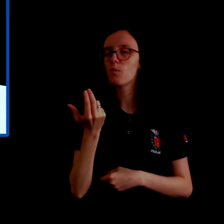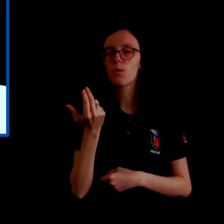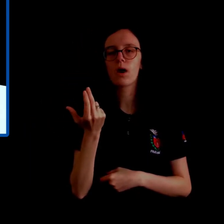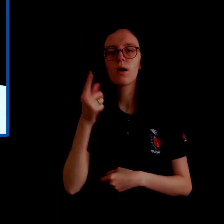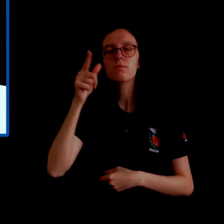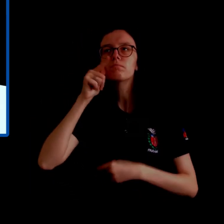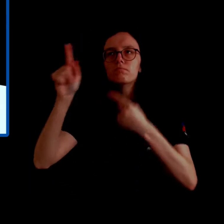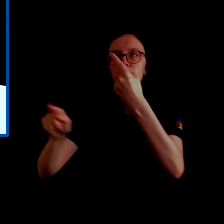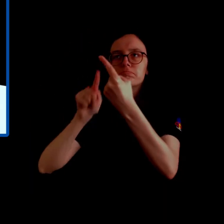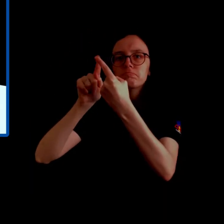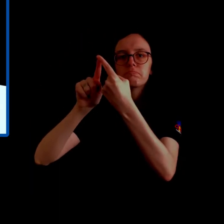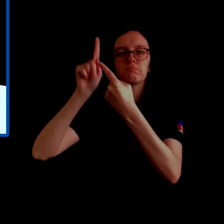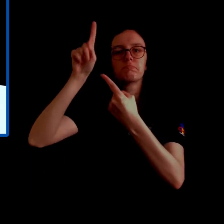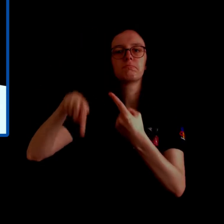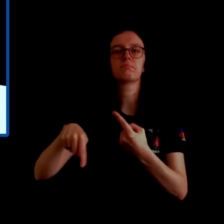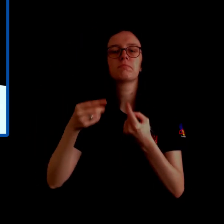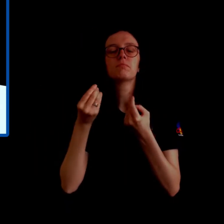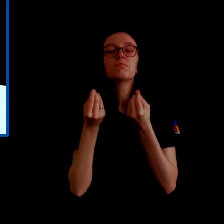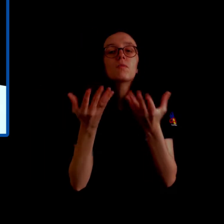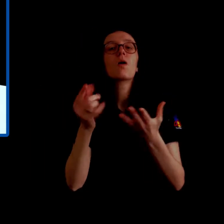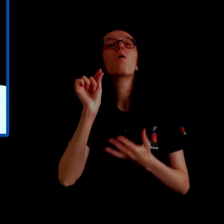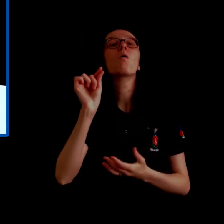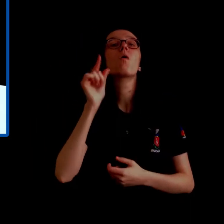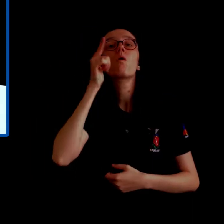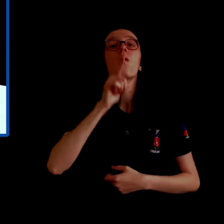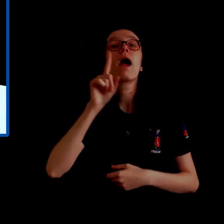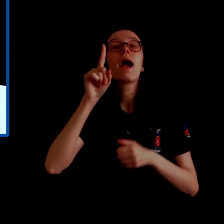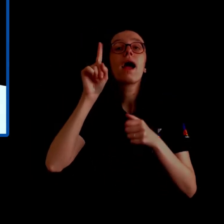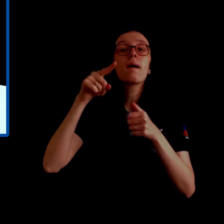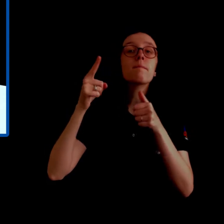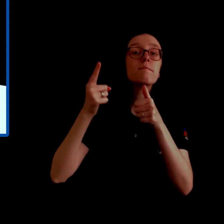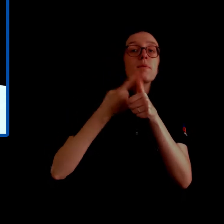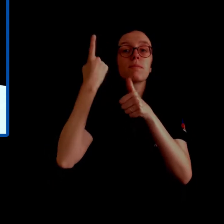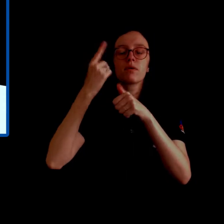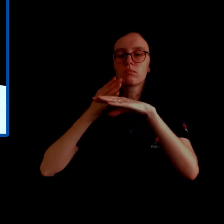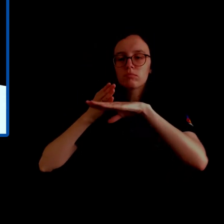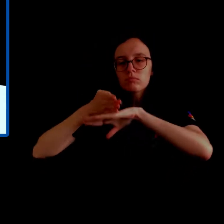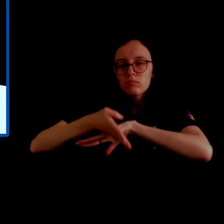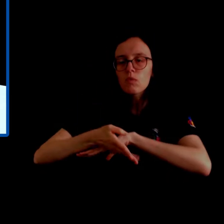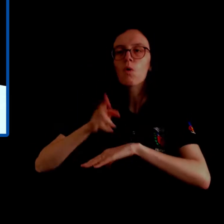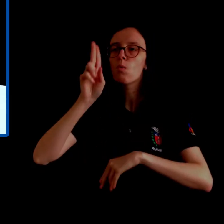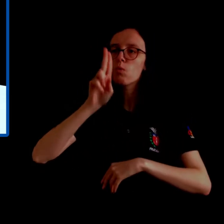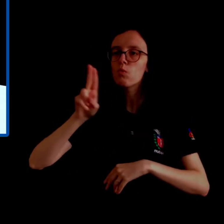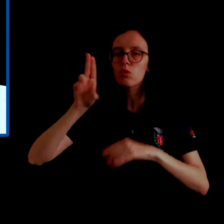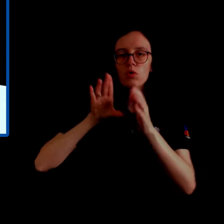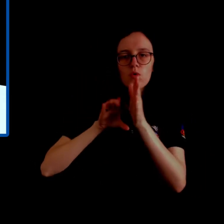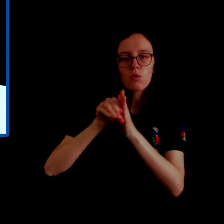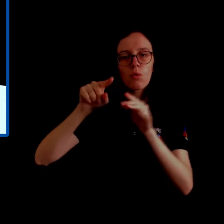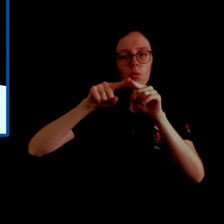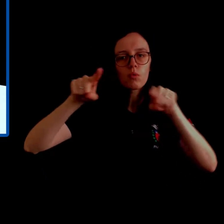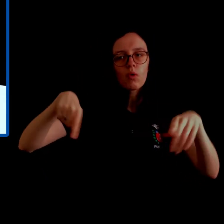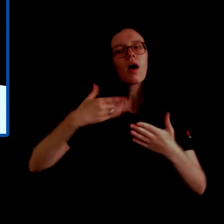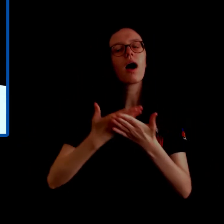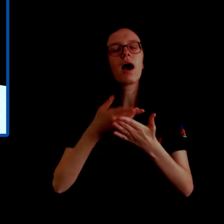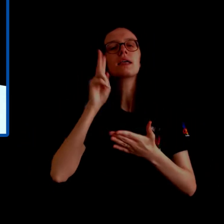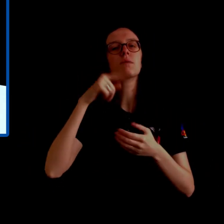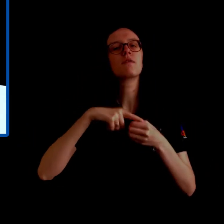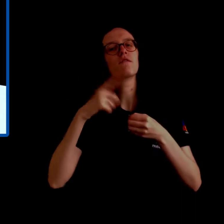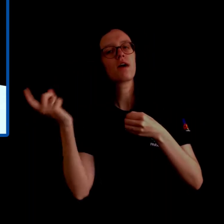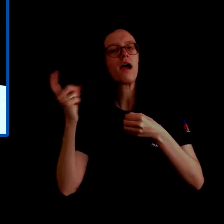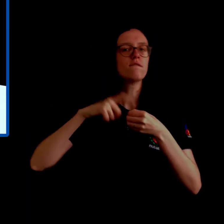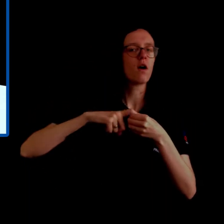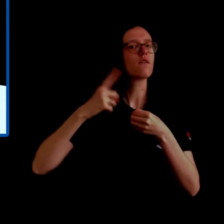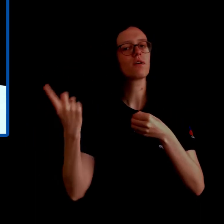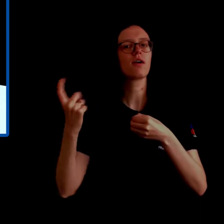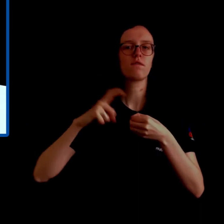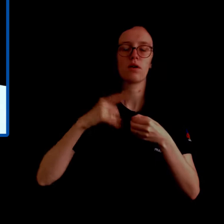o objetivo, que é conseguir fazer o primeiro acesso, conseguir usar a plataforma e voltar sempre para a plataforma.